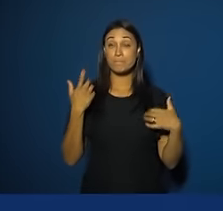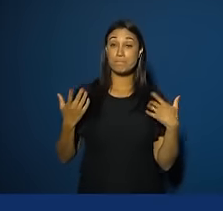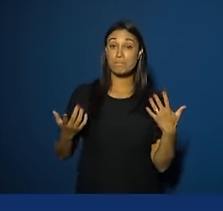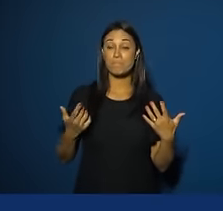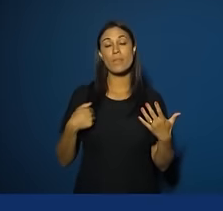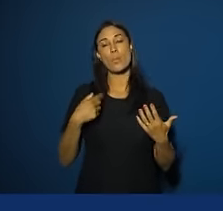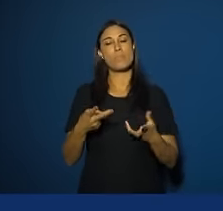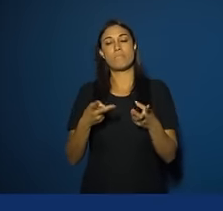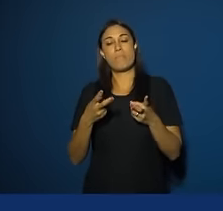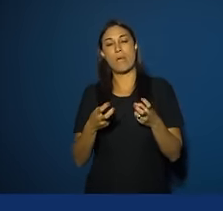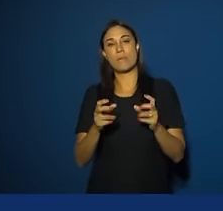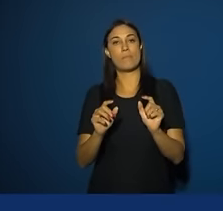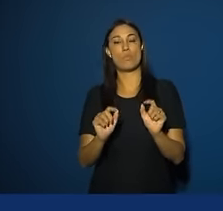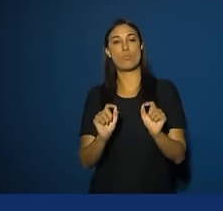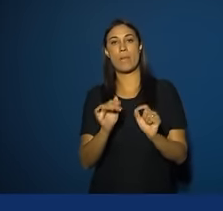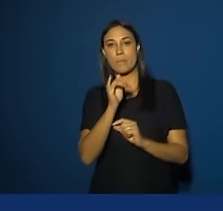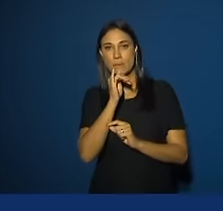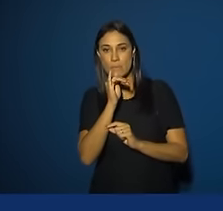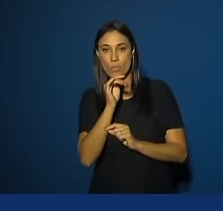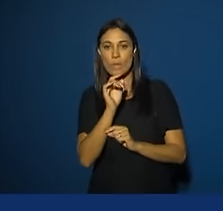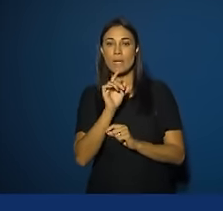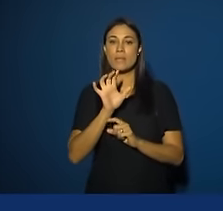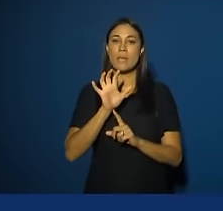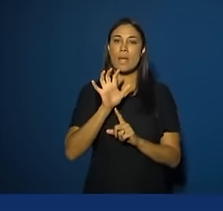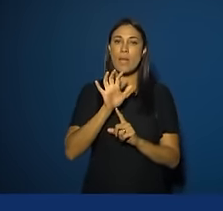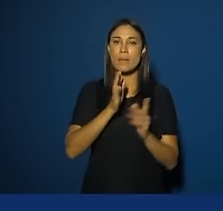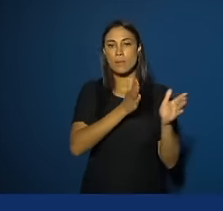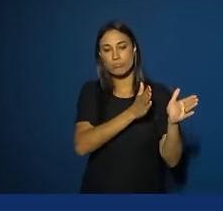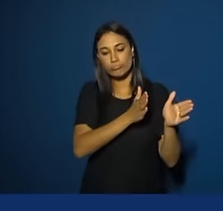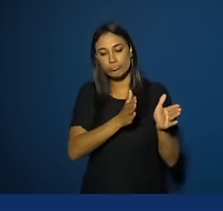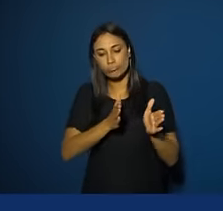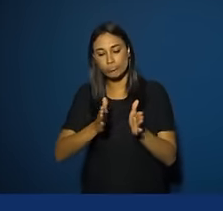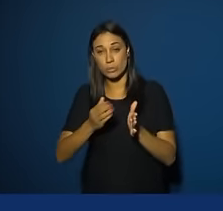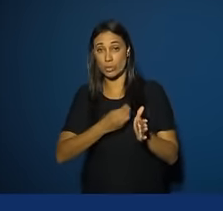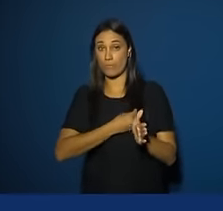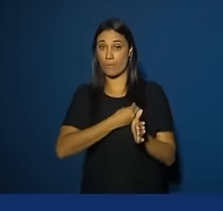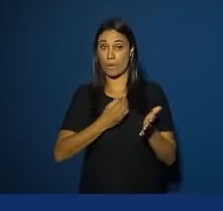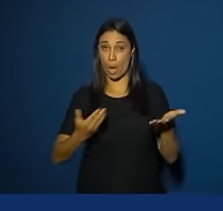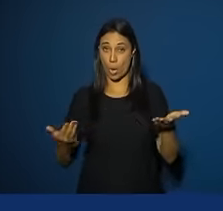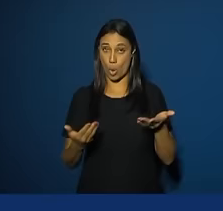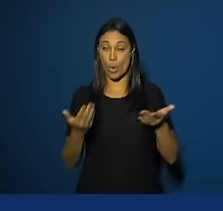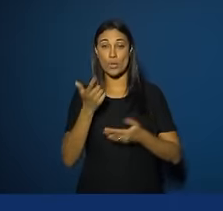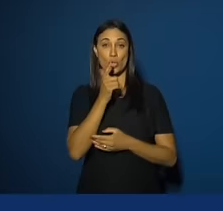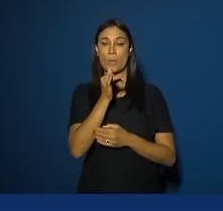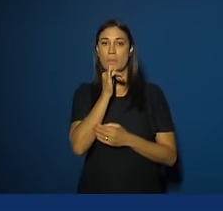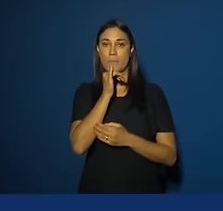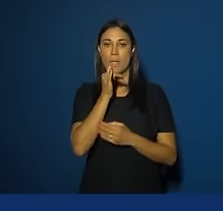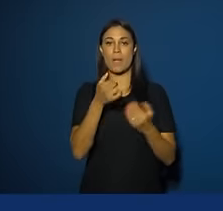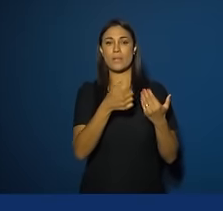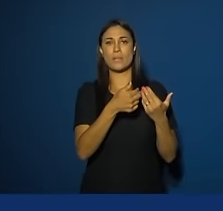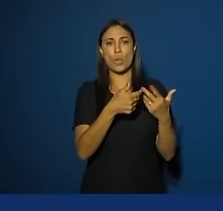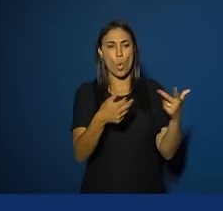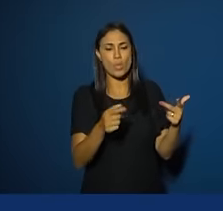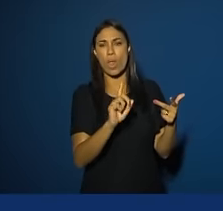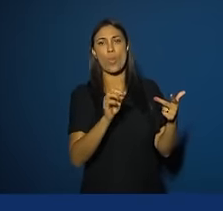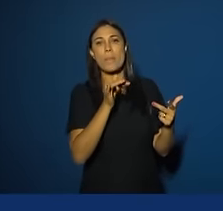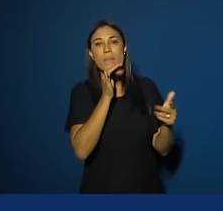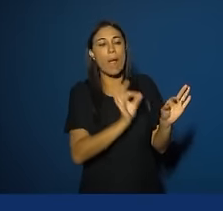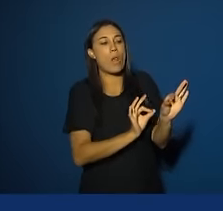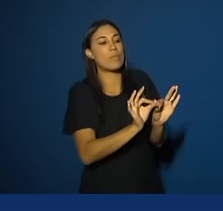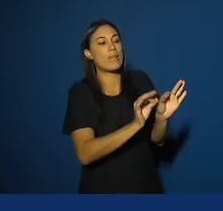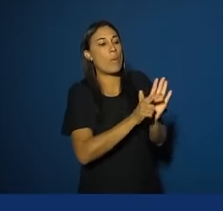eu eu vejo esse esse setup que a gente tá vivendo agora e de novo essas coisas não são ordenadas ou